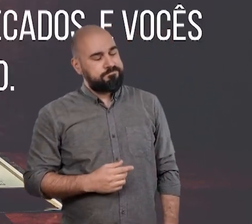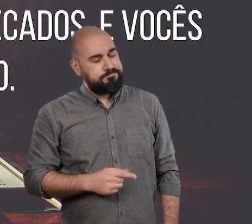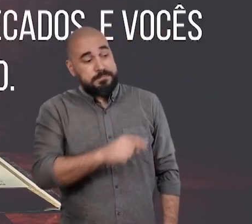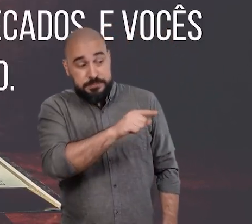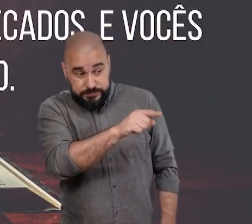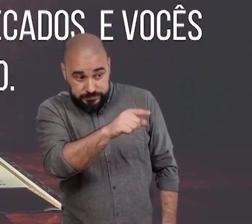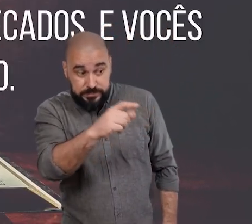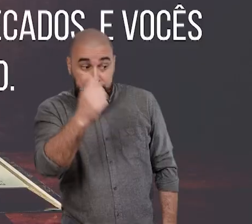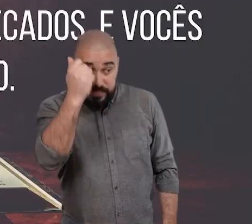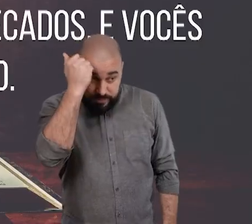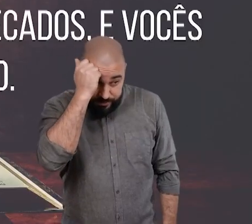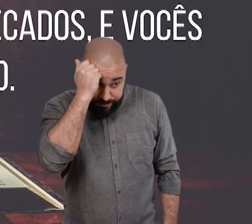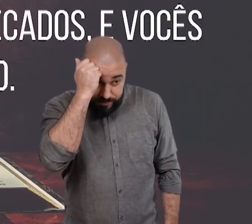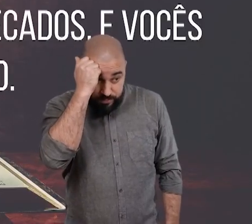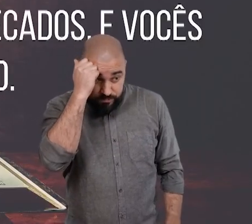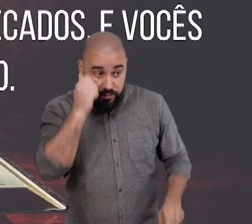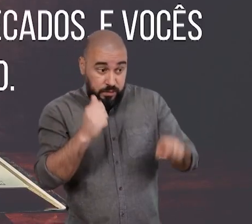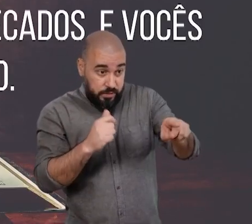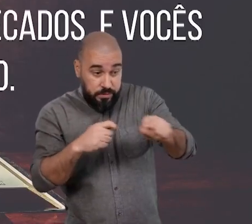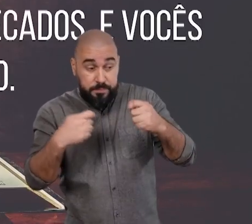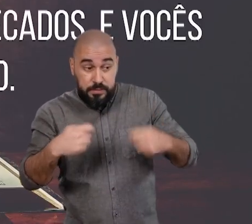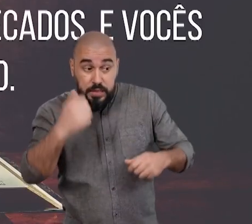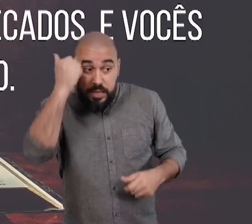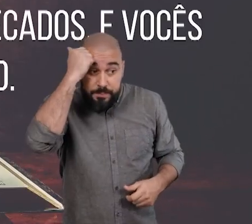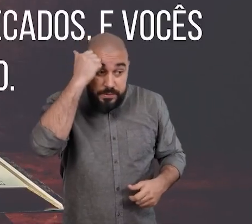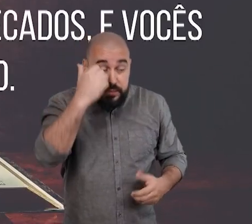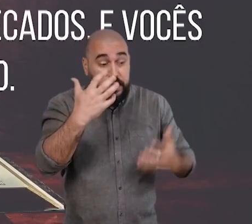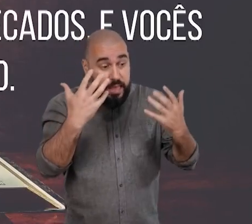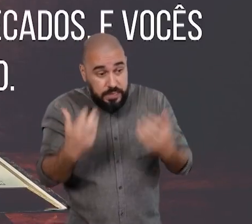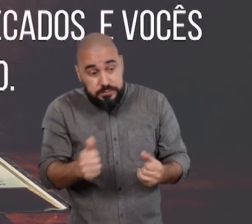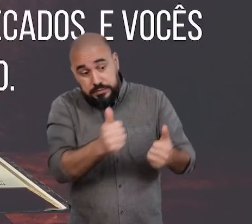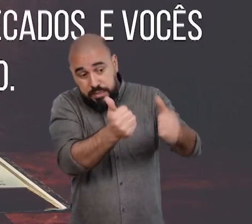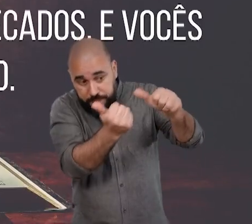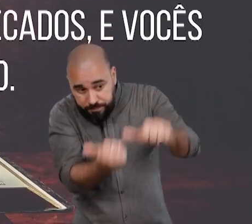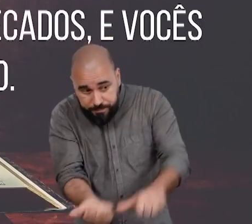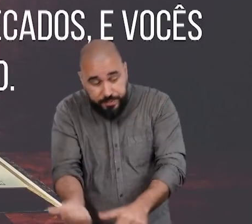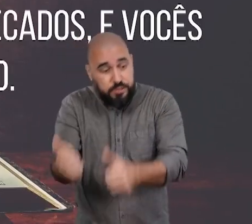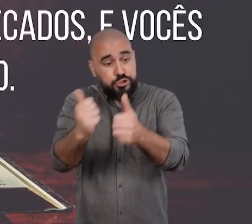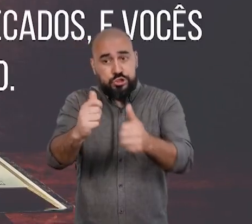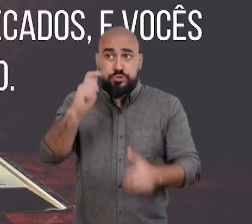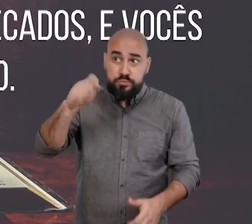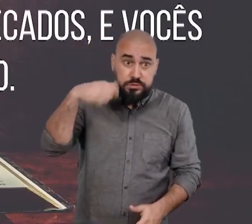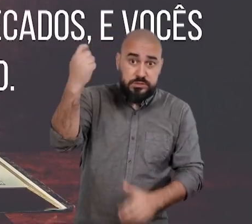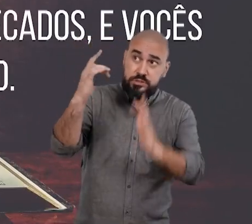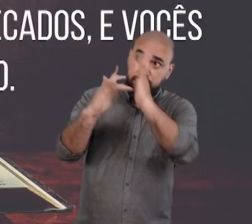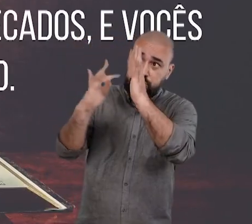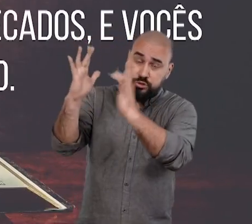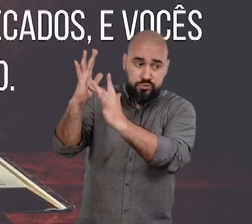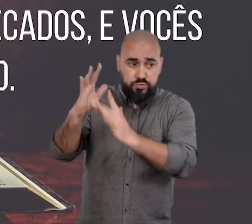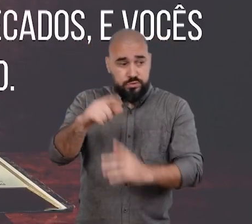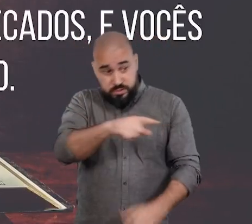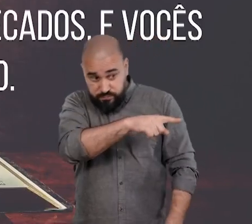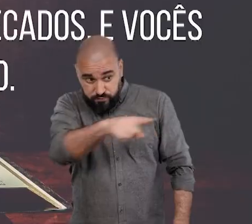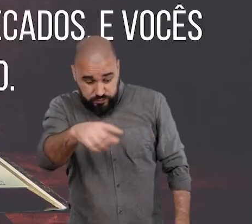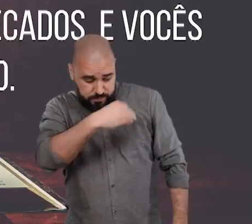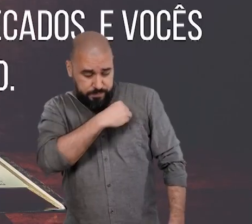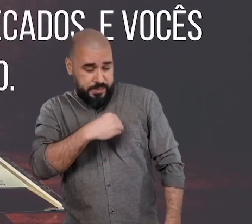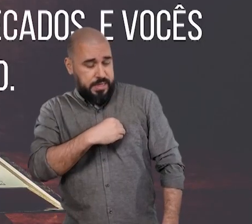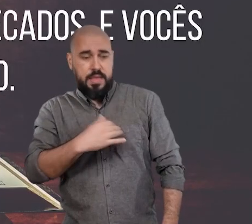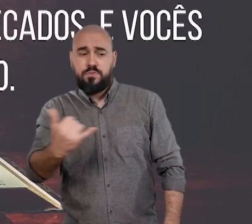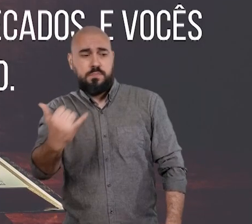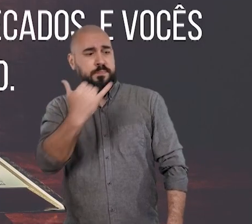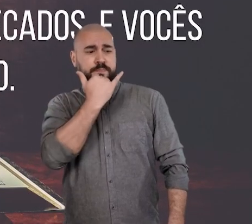arrependam-se e cada um de vocês seja batizado em nome de Jesus Cristo para a remissão dos seus pecados e